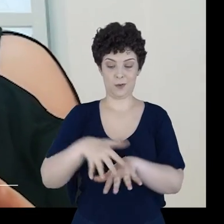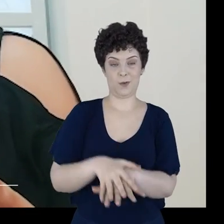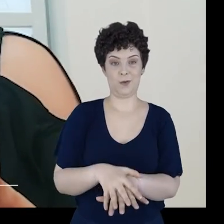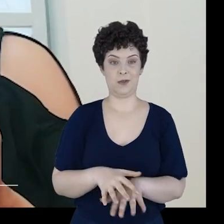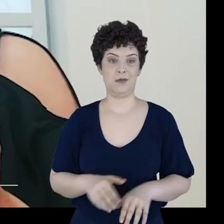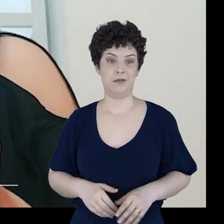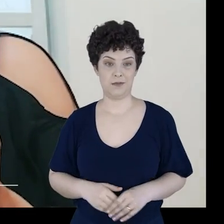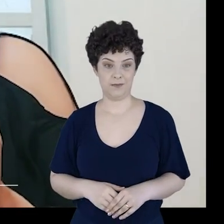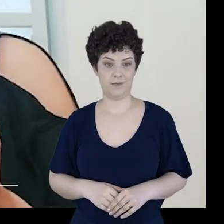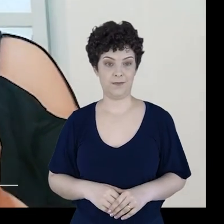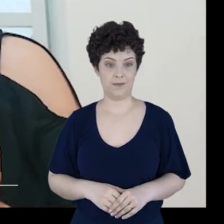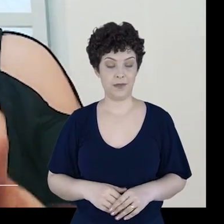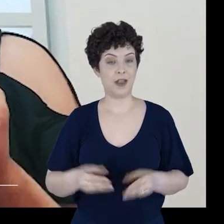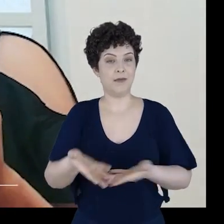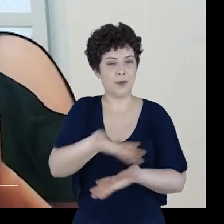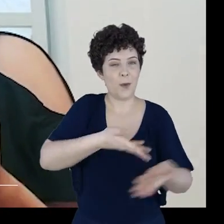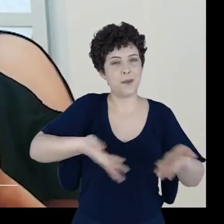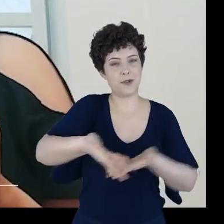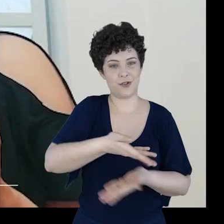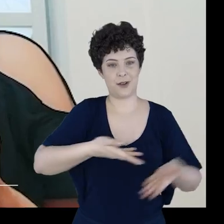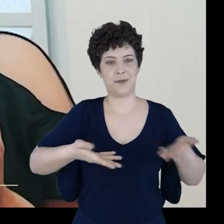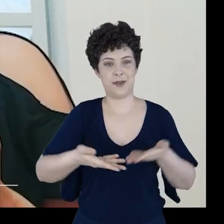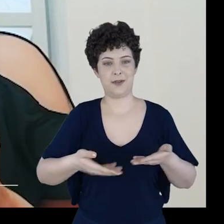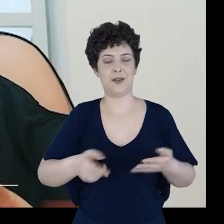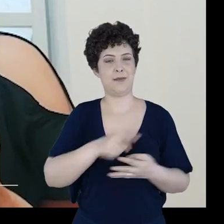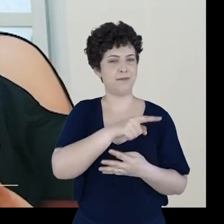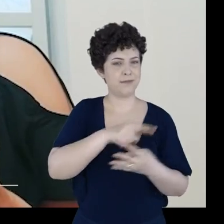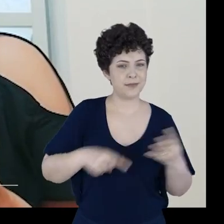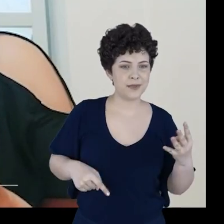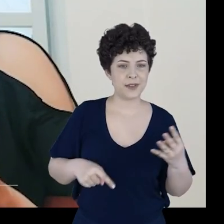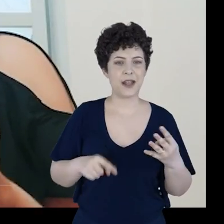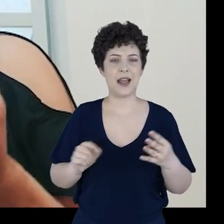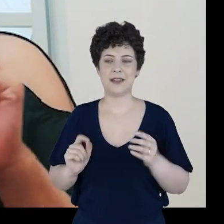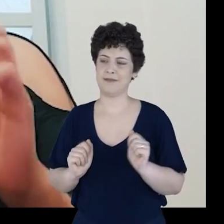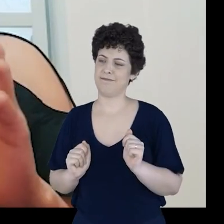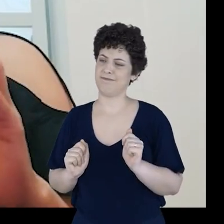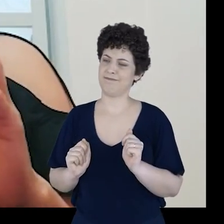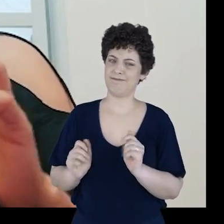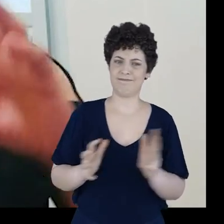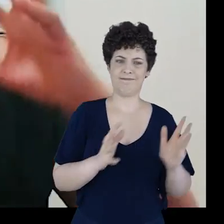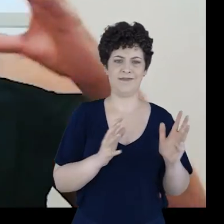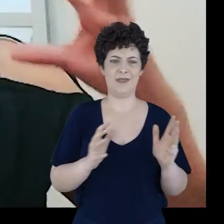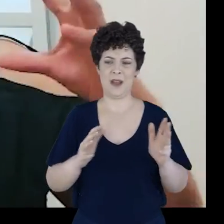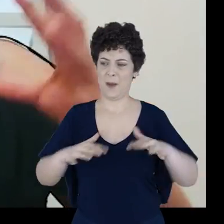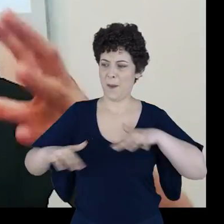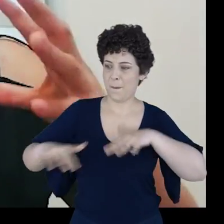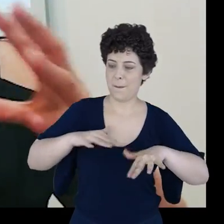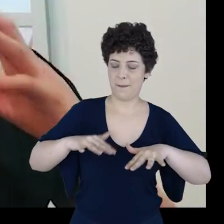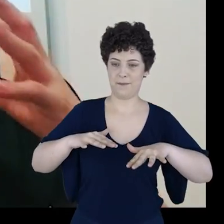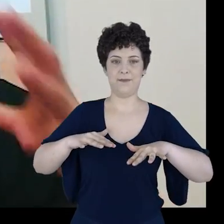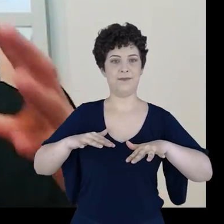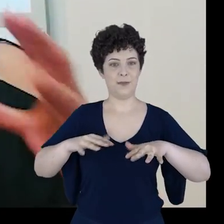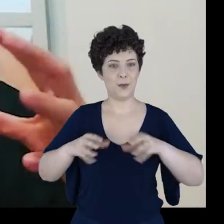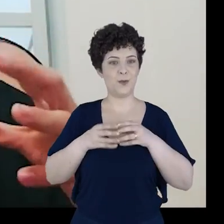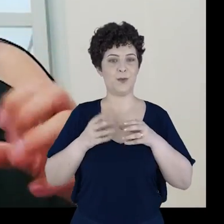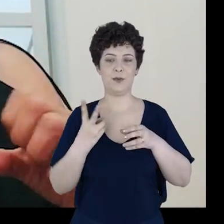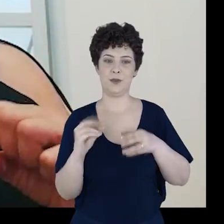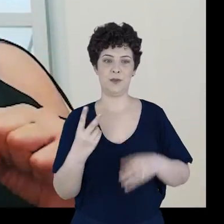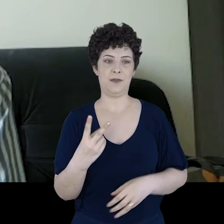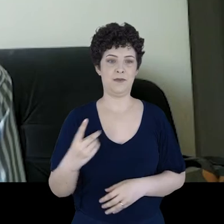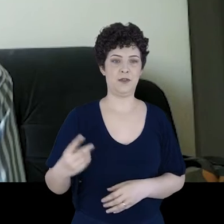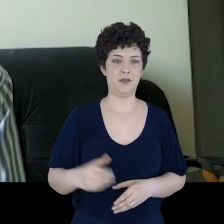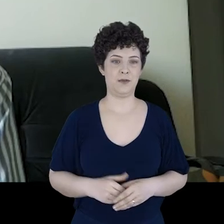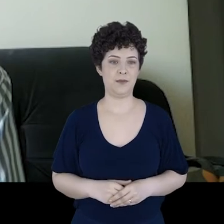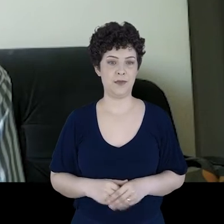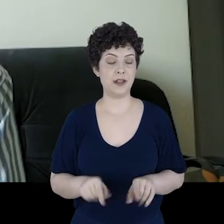monitora. Inclusão. Compartilhamento. Tem pele preta. Essas palavras movimentaram a companhia em